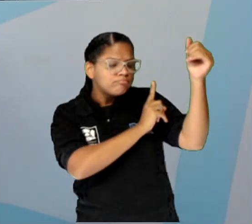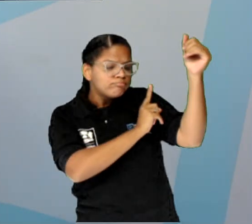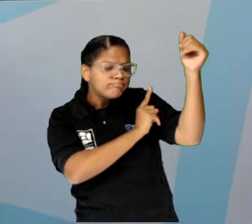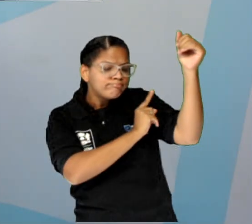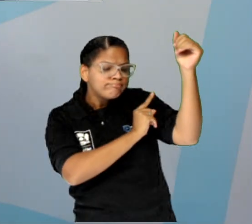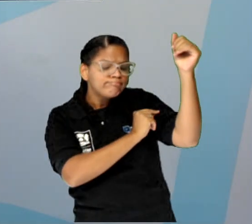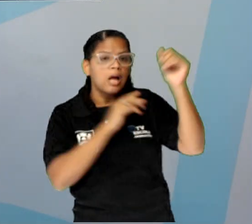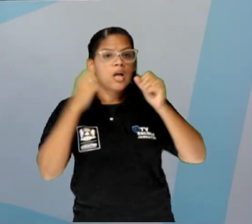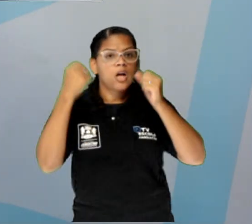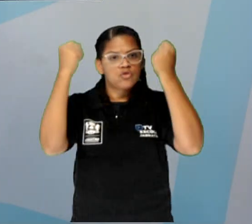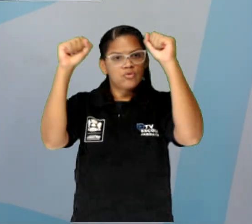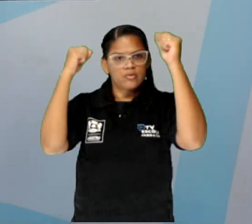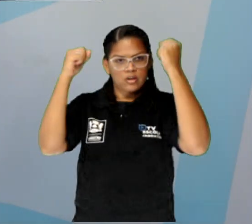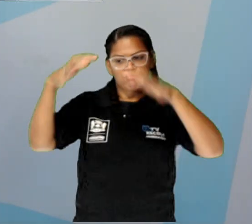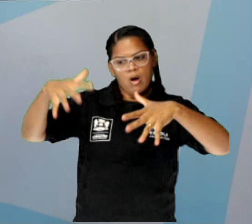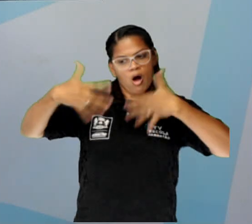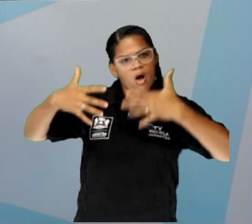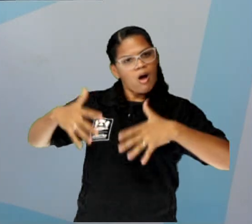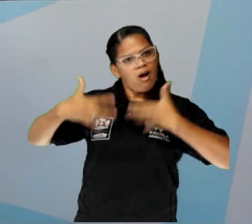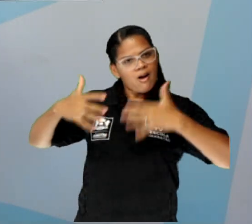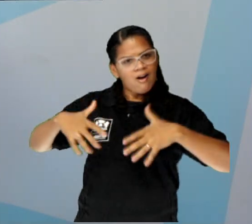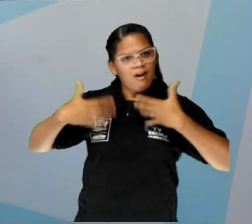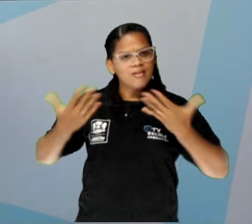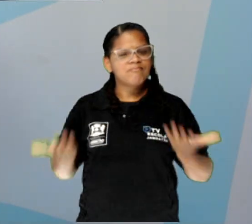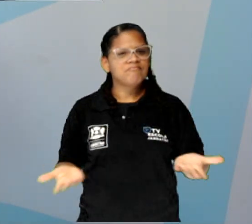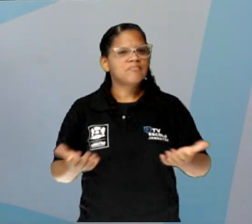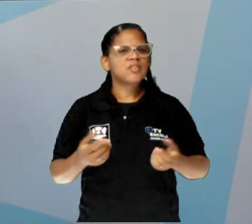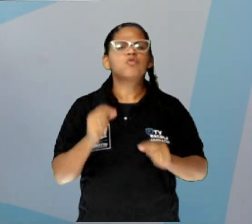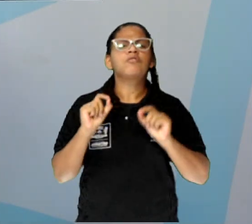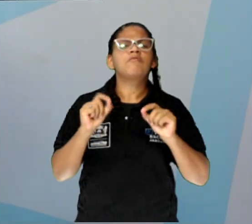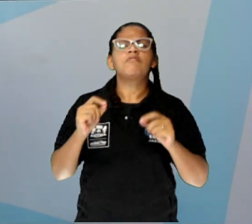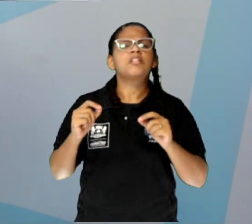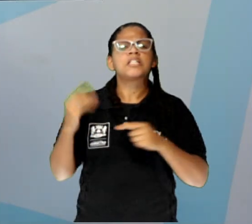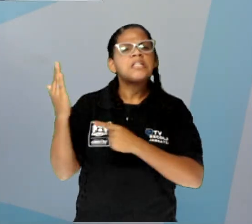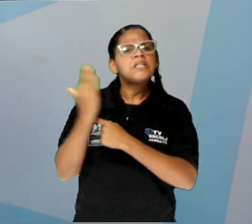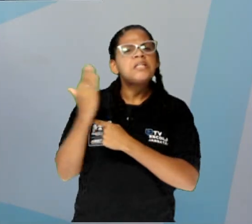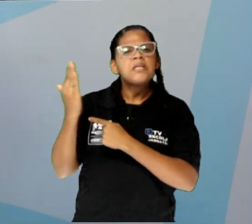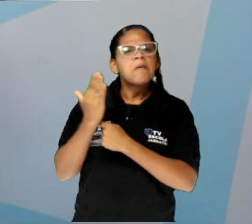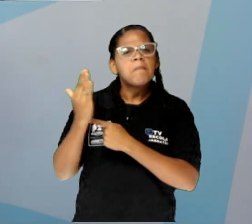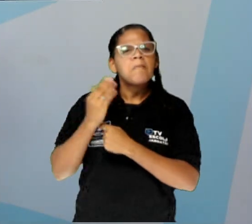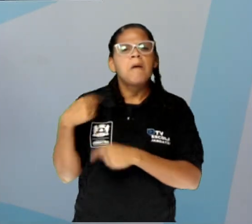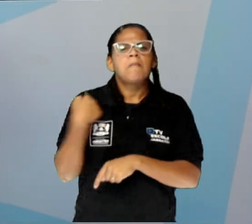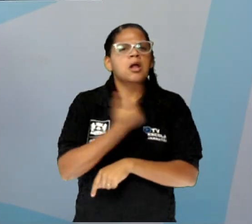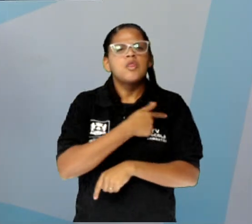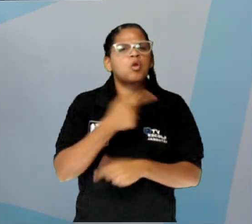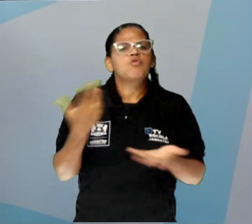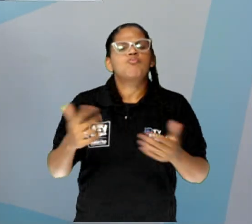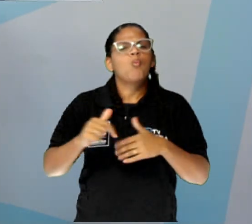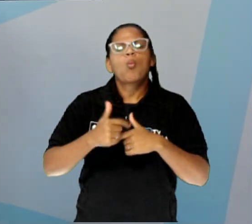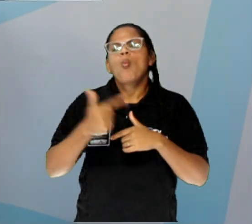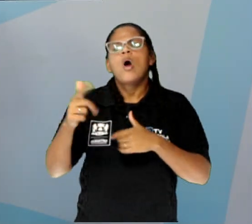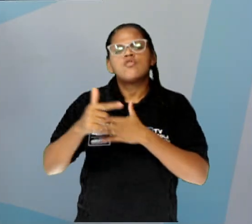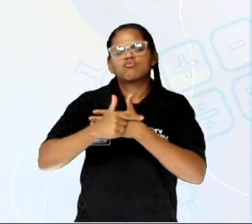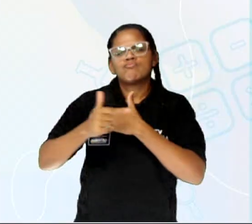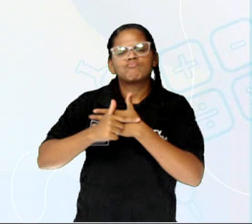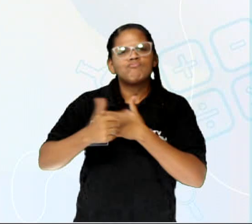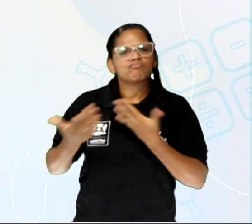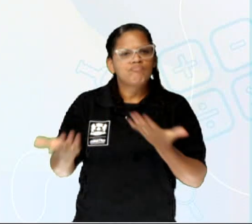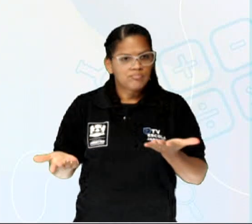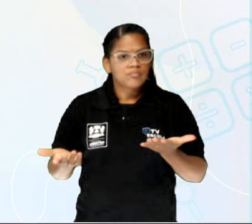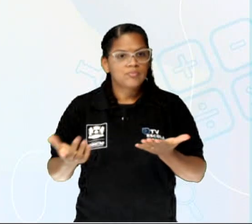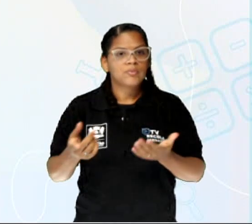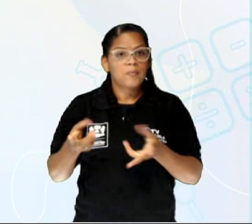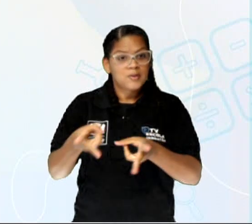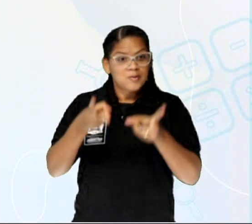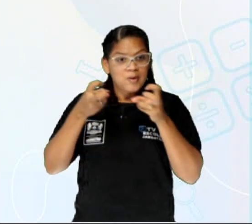ginástica funcional te ajuda. Né? Então, o que é que ele vai trazer de benefício? Quais são esses benefícios? A gente já vendo algumas imagens aí da